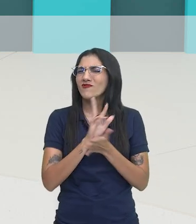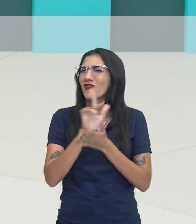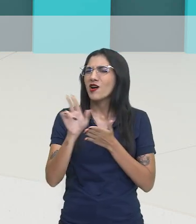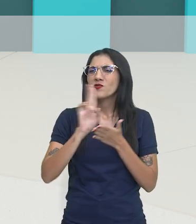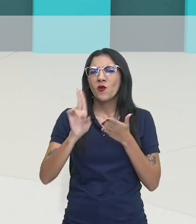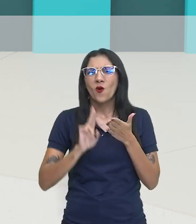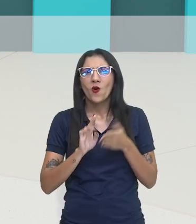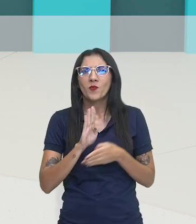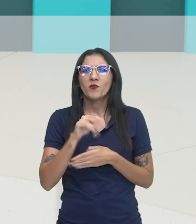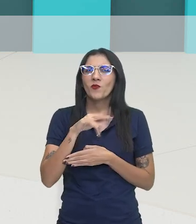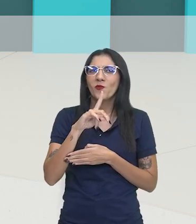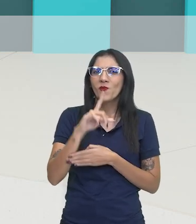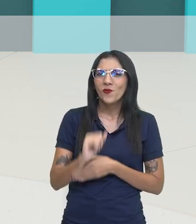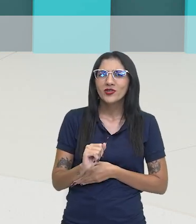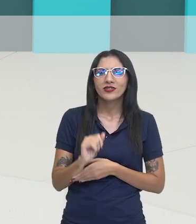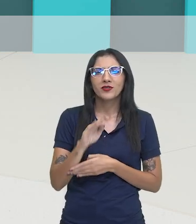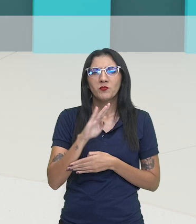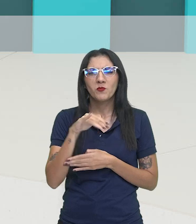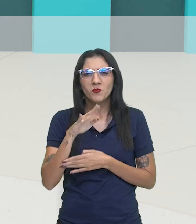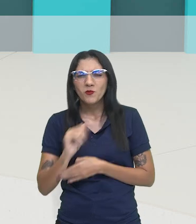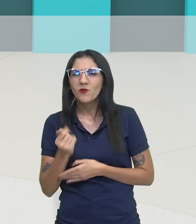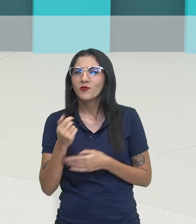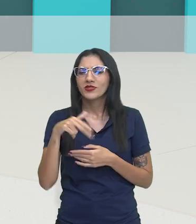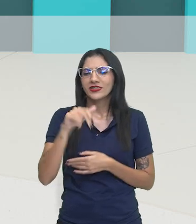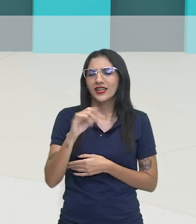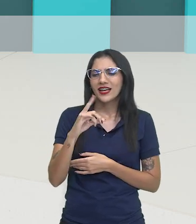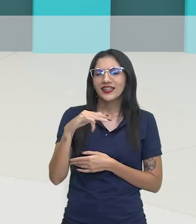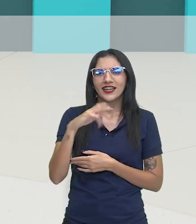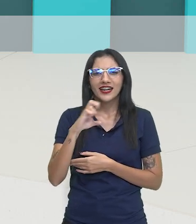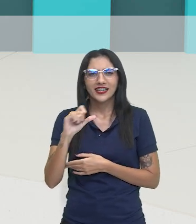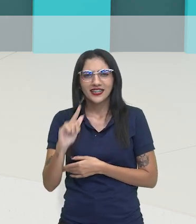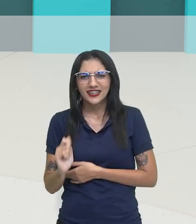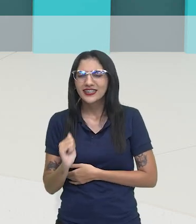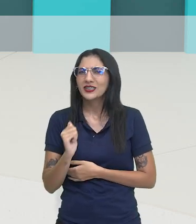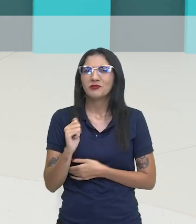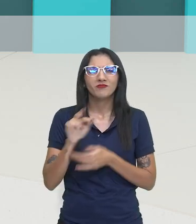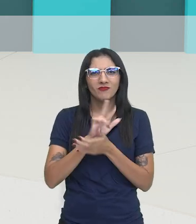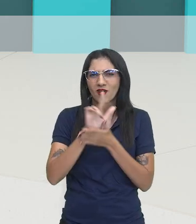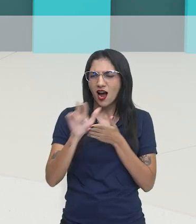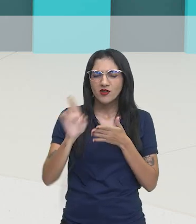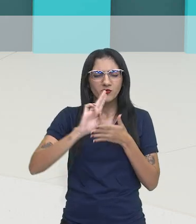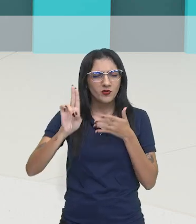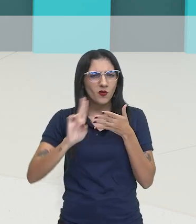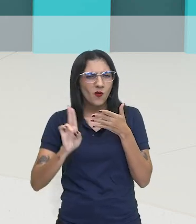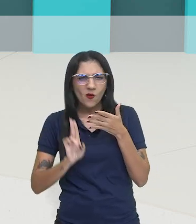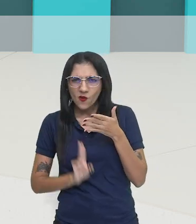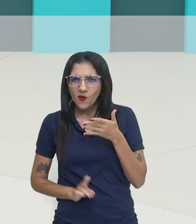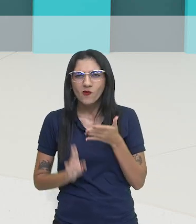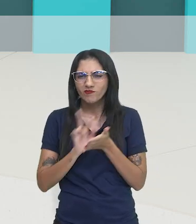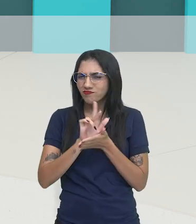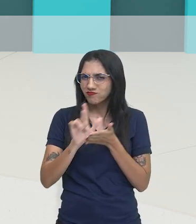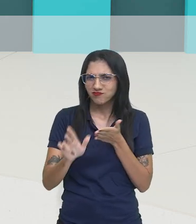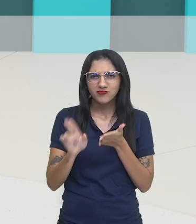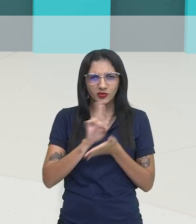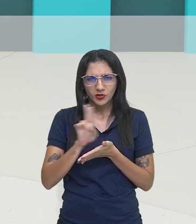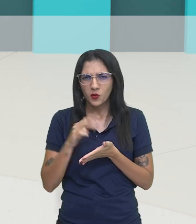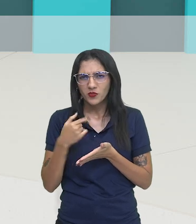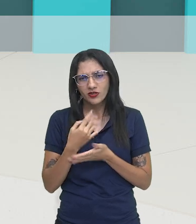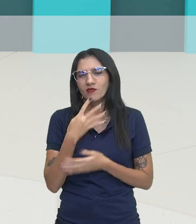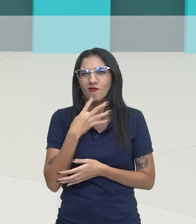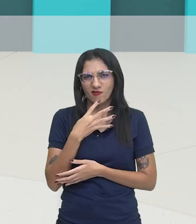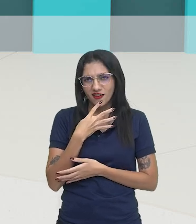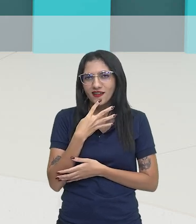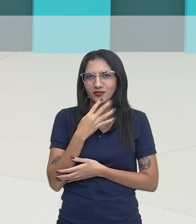bunda, bumbum, nádegas, poupança, traseiro, etc. Vários outros termos aí, não é